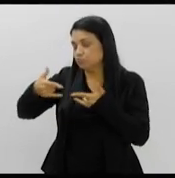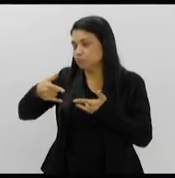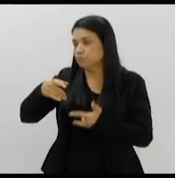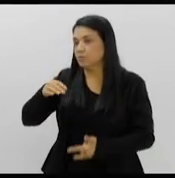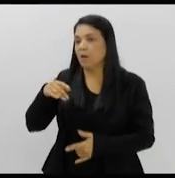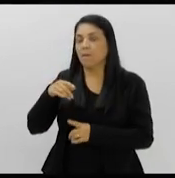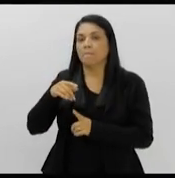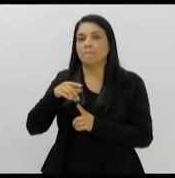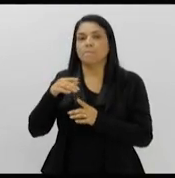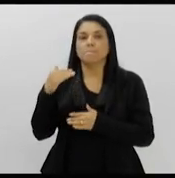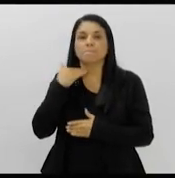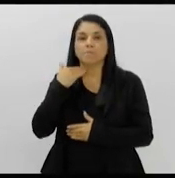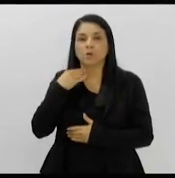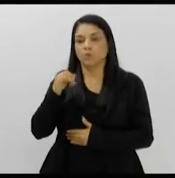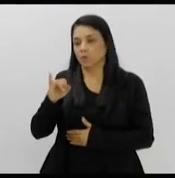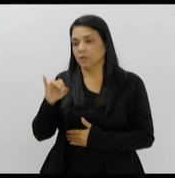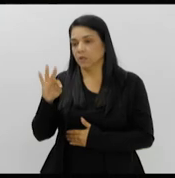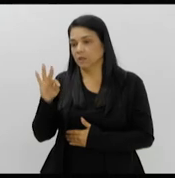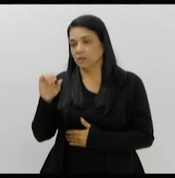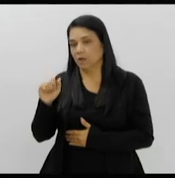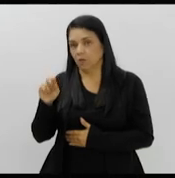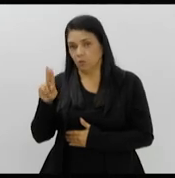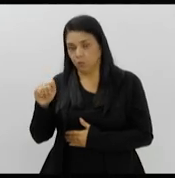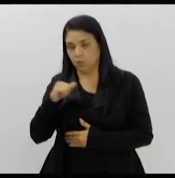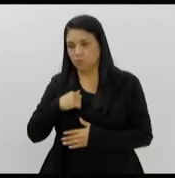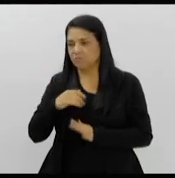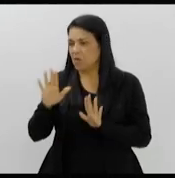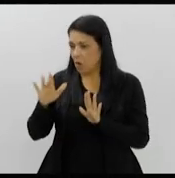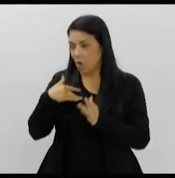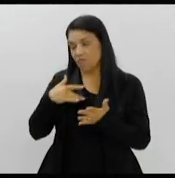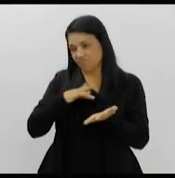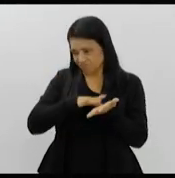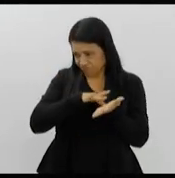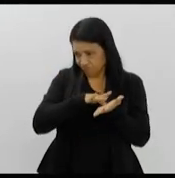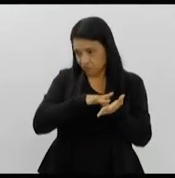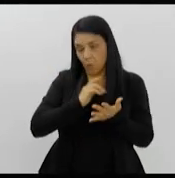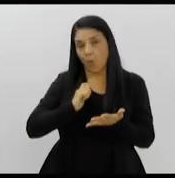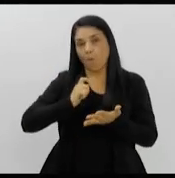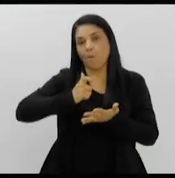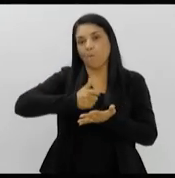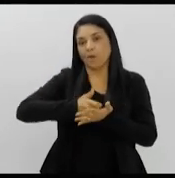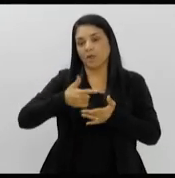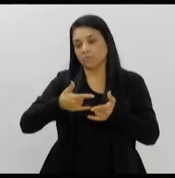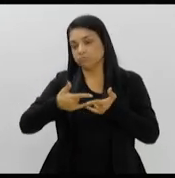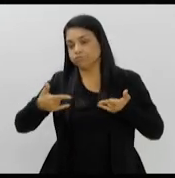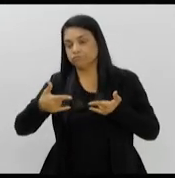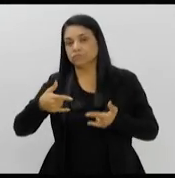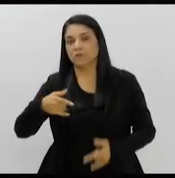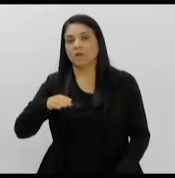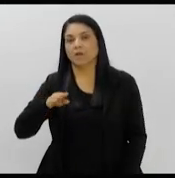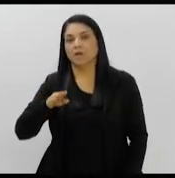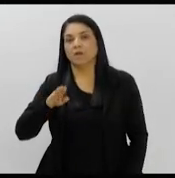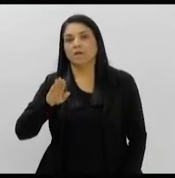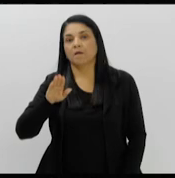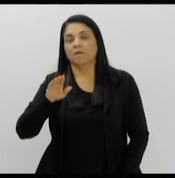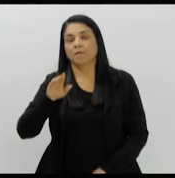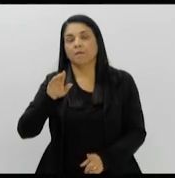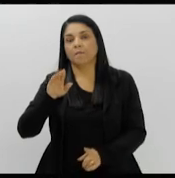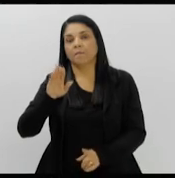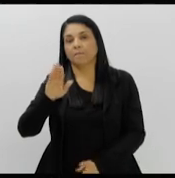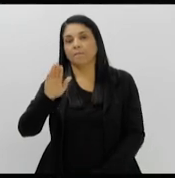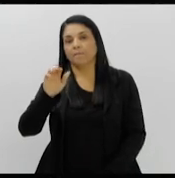faz de conta que eu Pag com o talão do Bradesco por exemplo a contabilidade pública não é